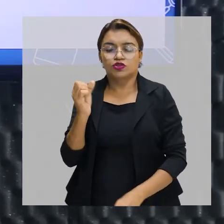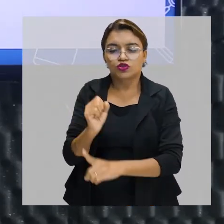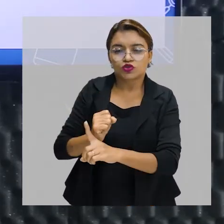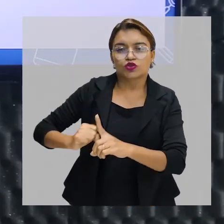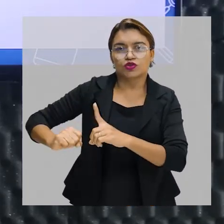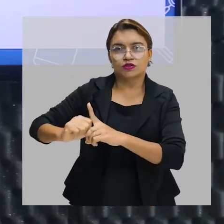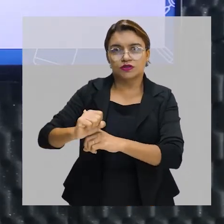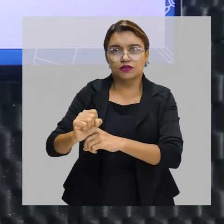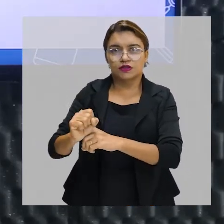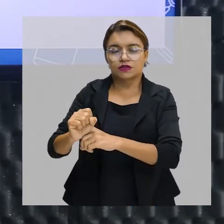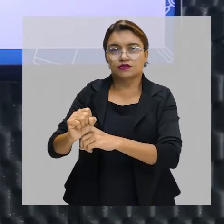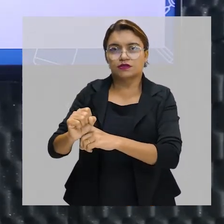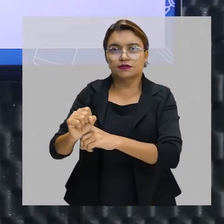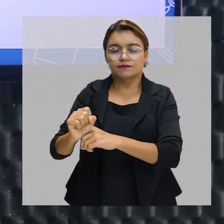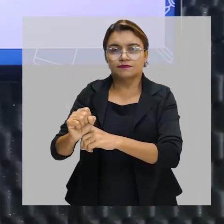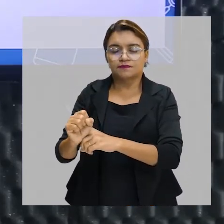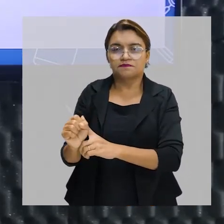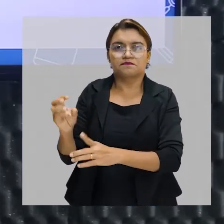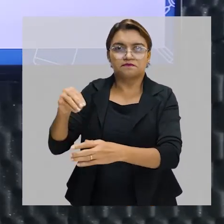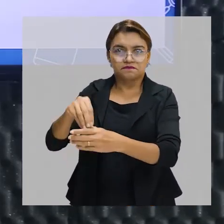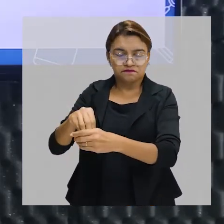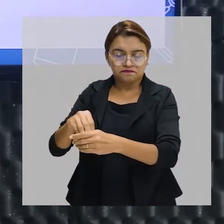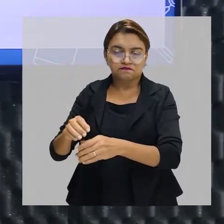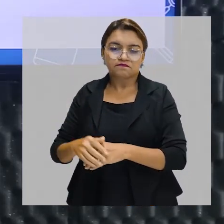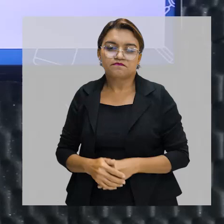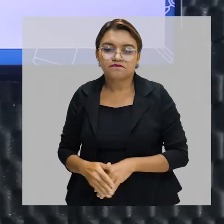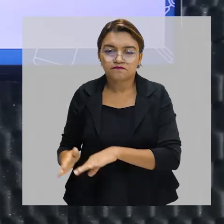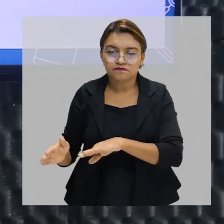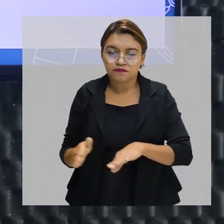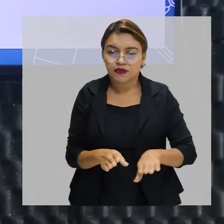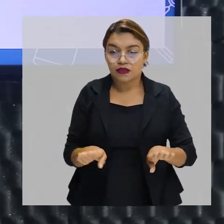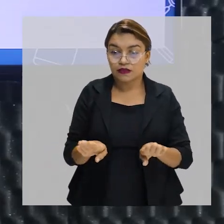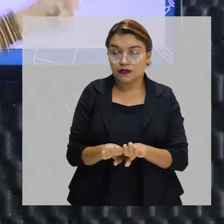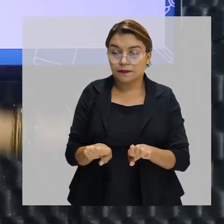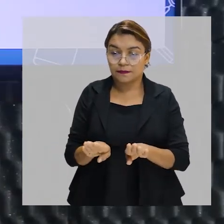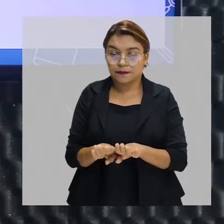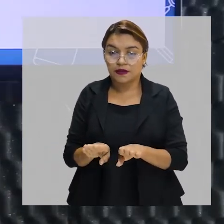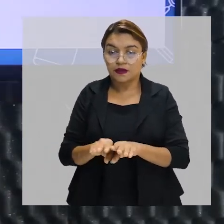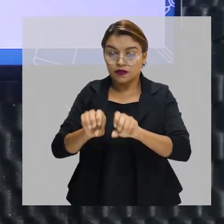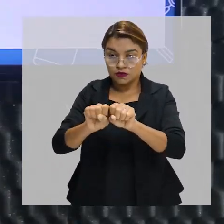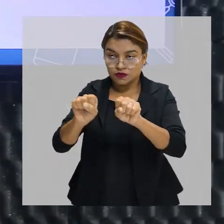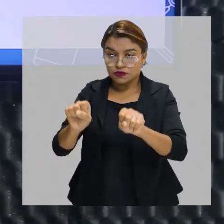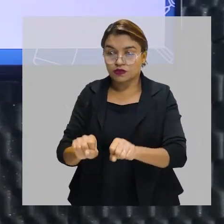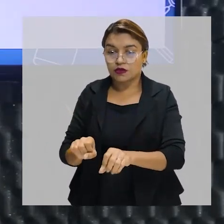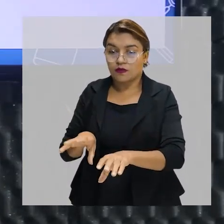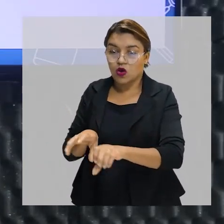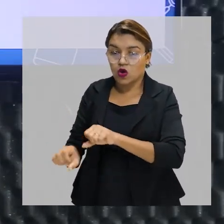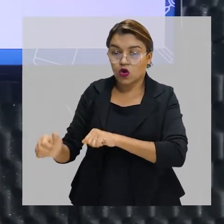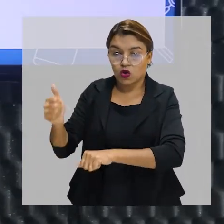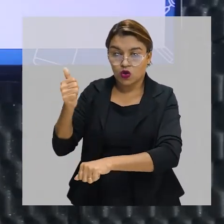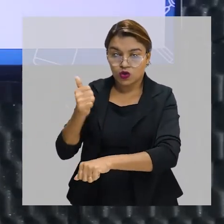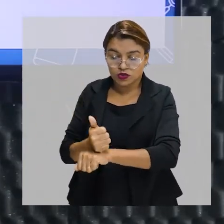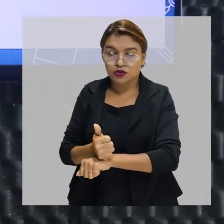certo? Resistência aqui aos mandos e desmandos do sistema colonialista.